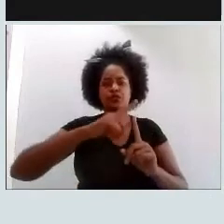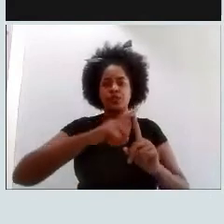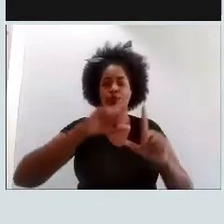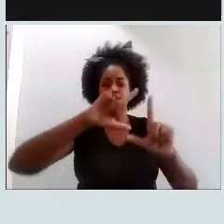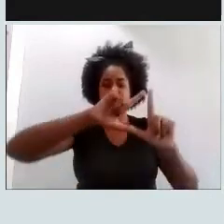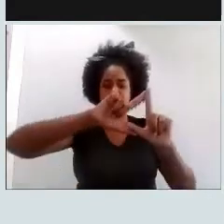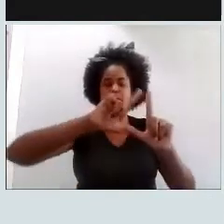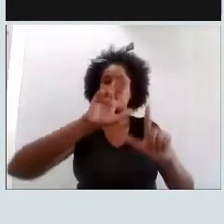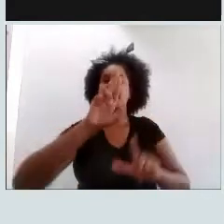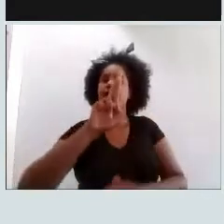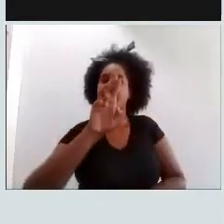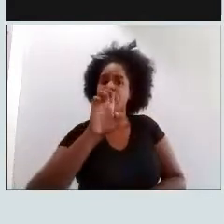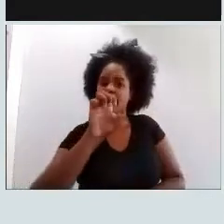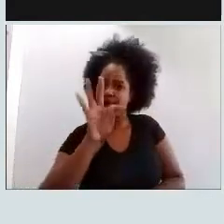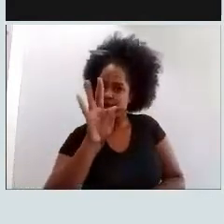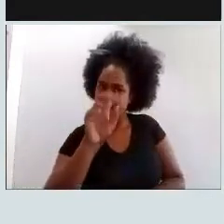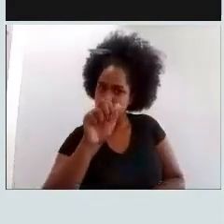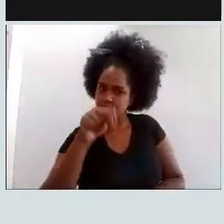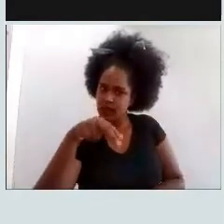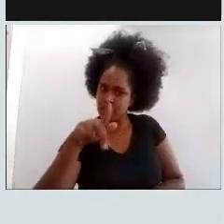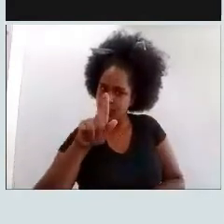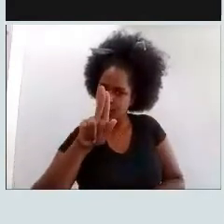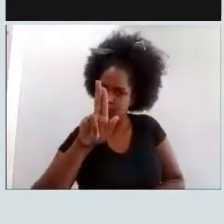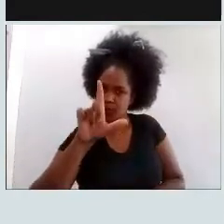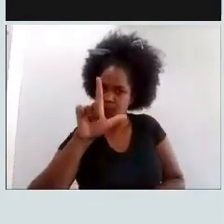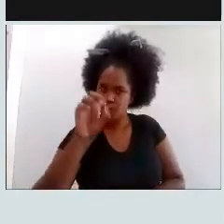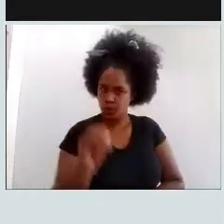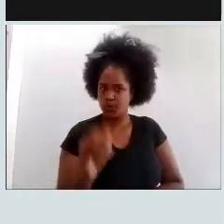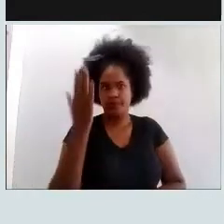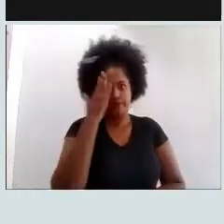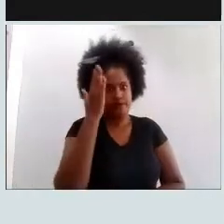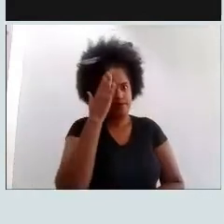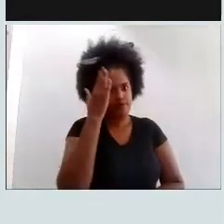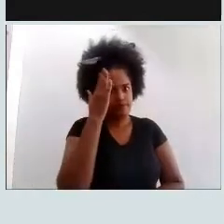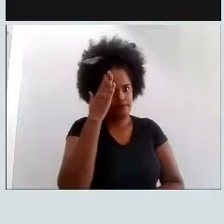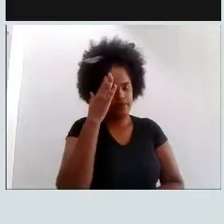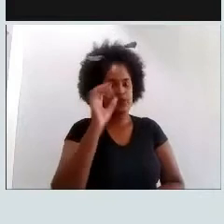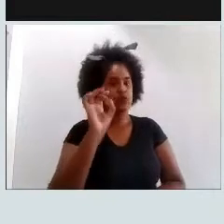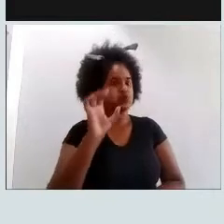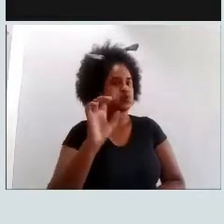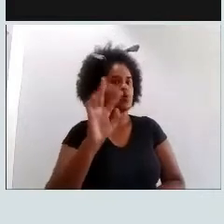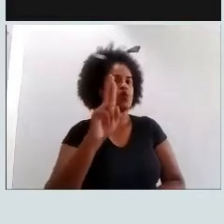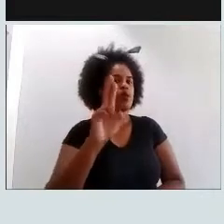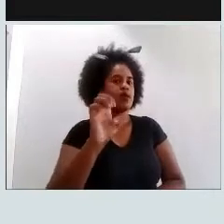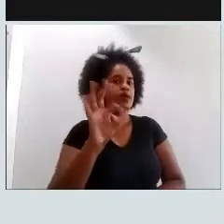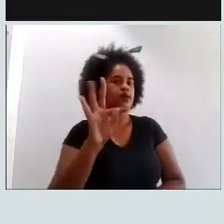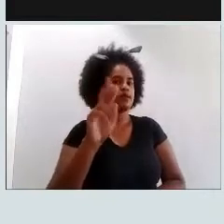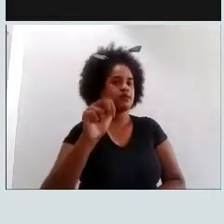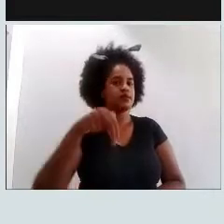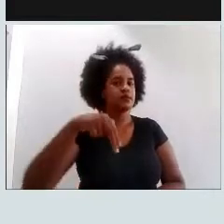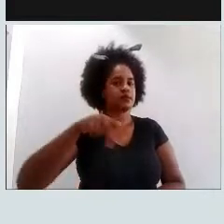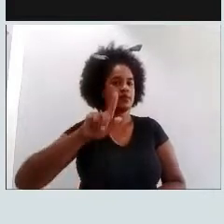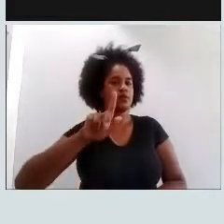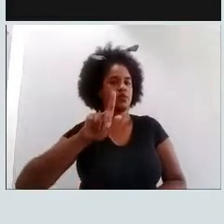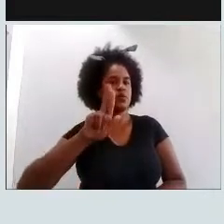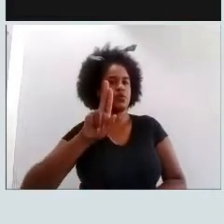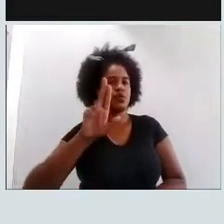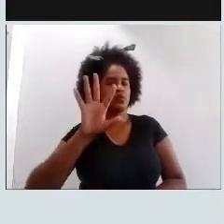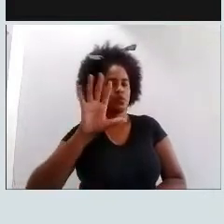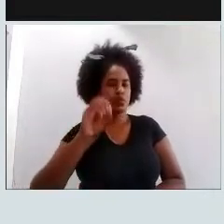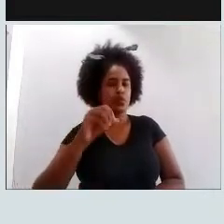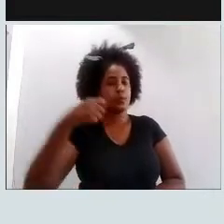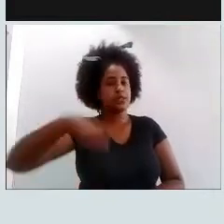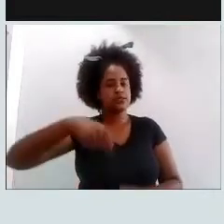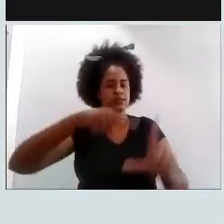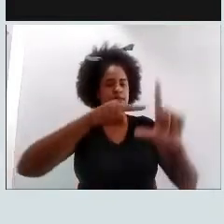nos triângulos retângulos, certo? Um triângulo que tem um ângulo de 90 graus. É o que eu mostrei